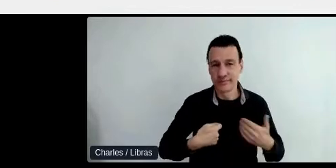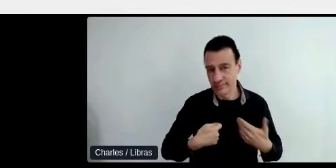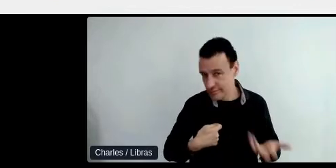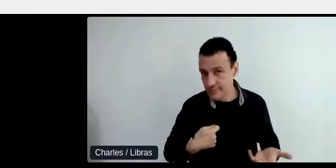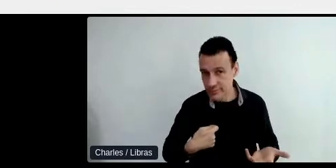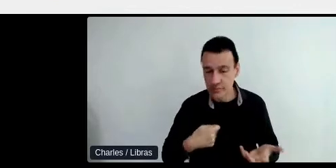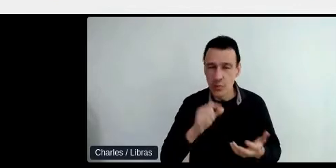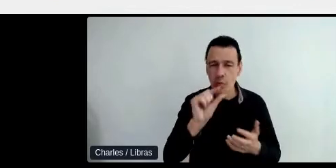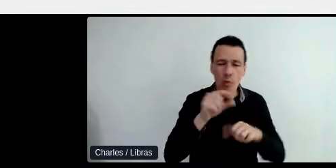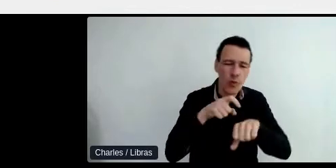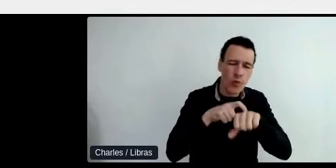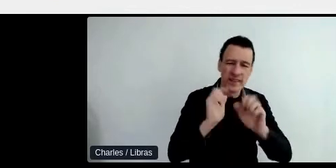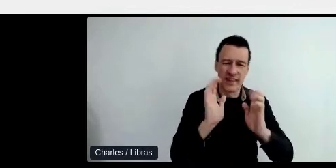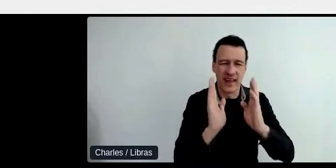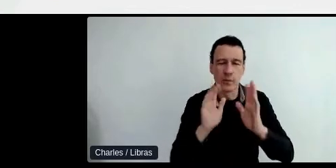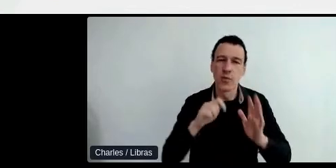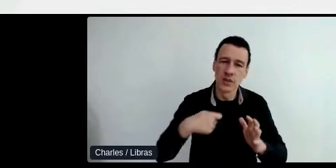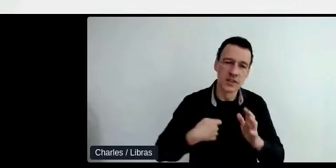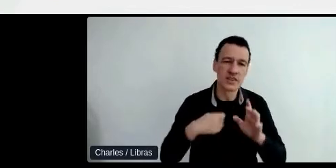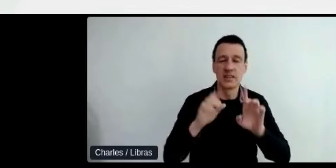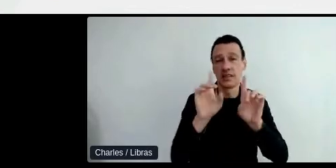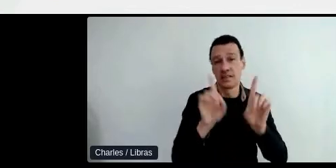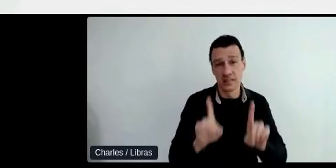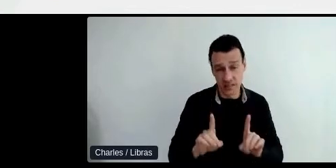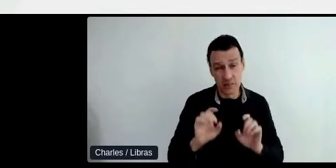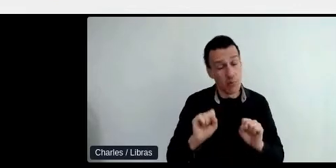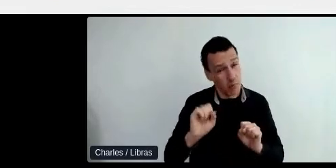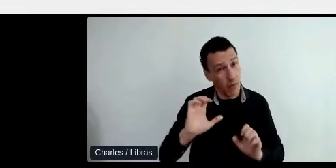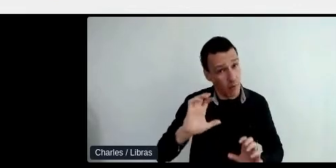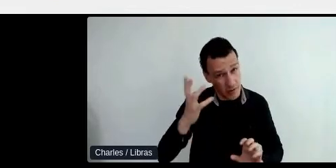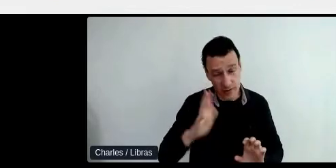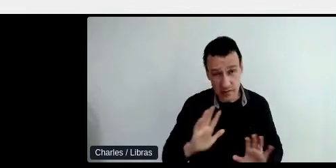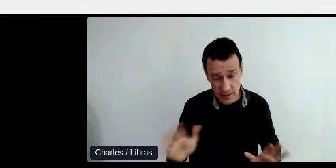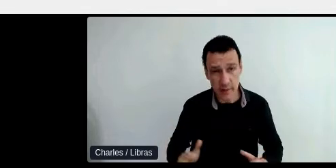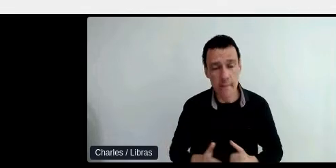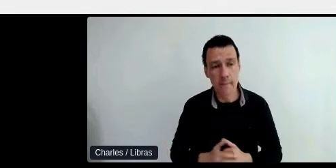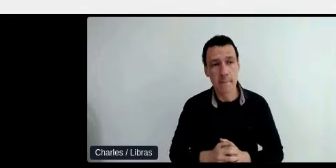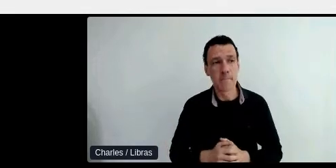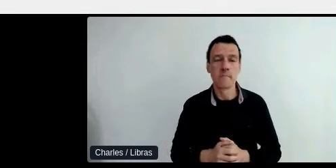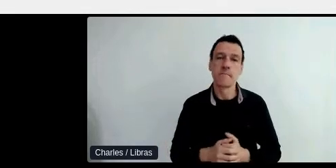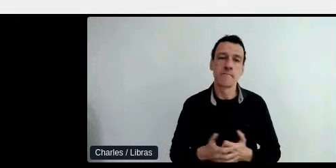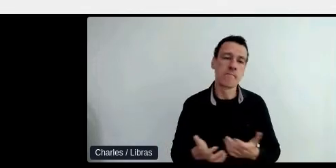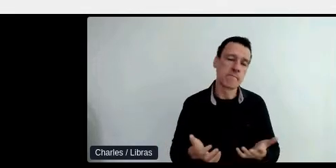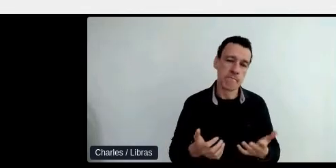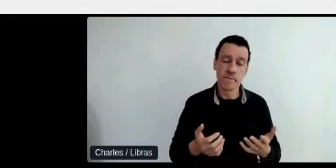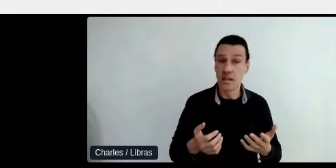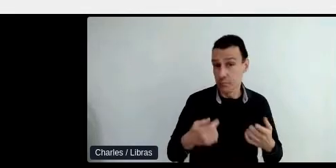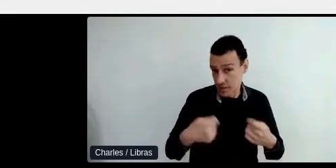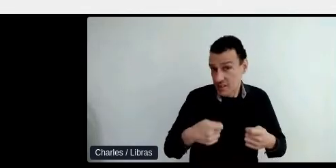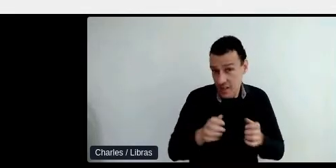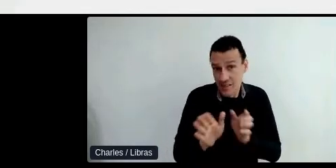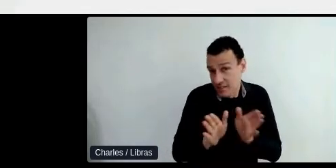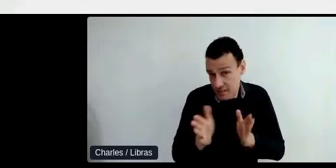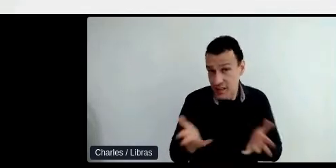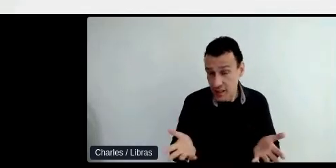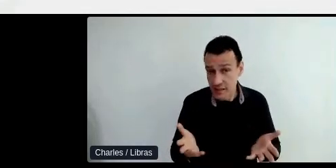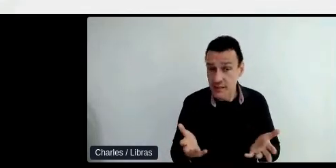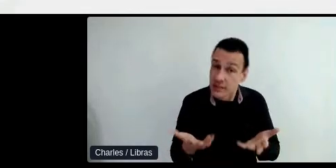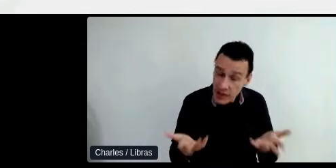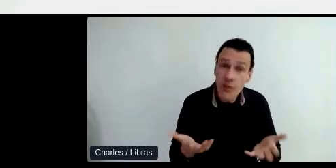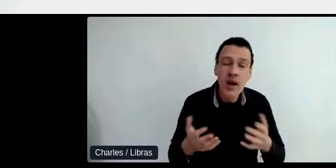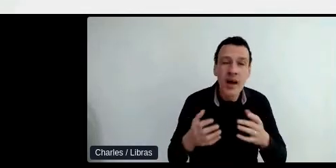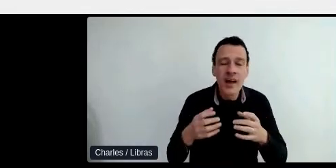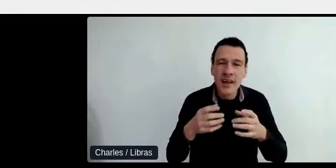temporariamente. Então, quando a gente fala de acessibilidade, essas pessoas também